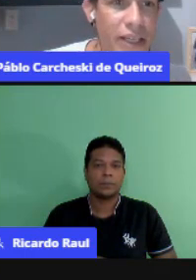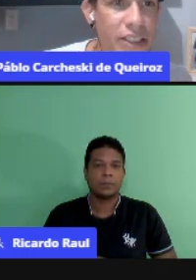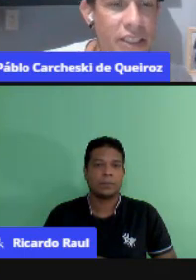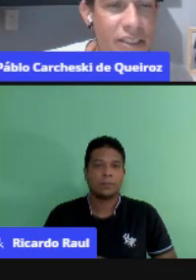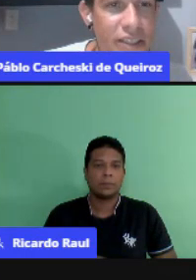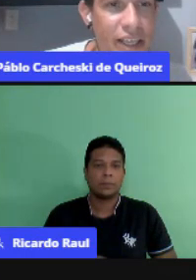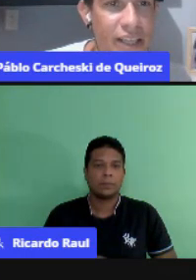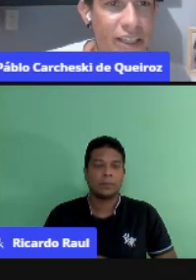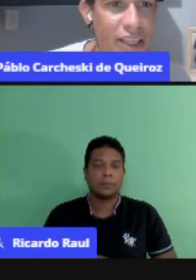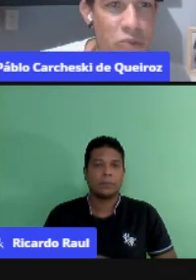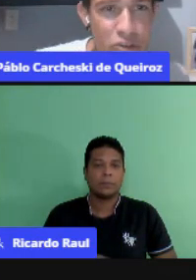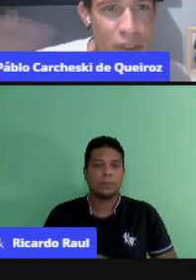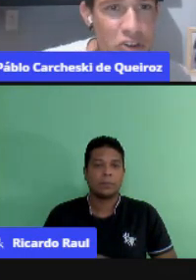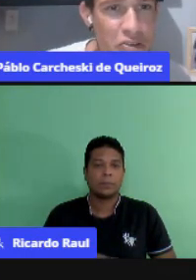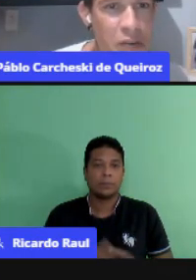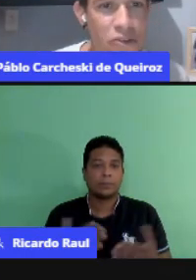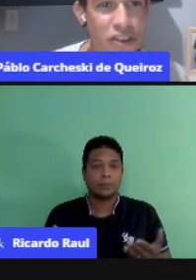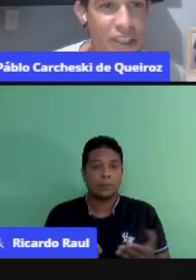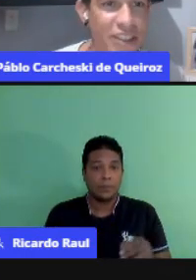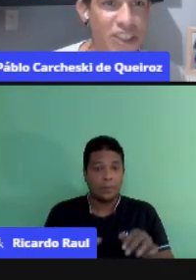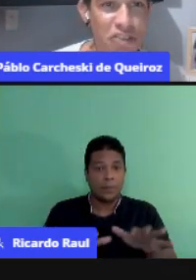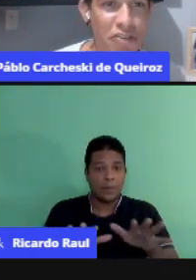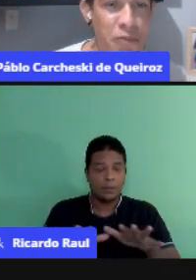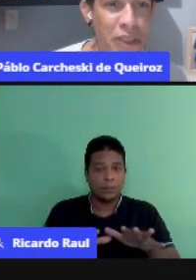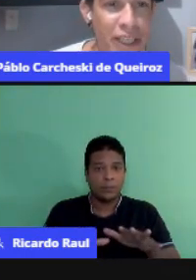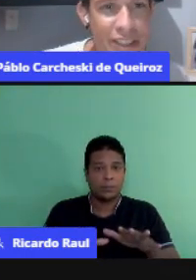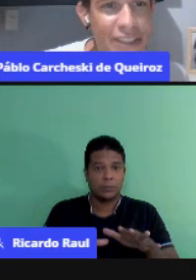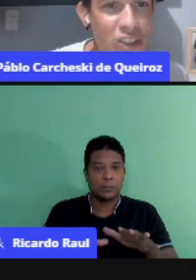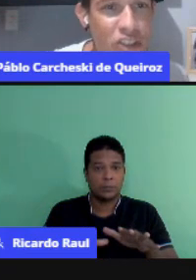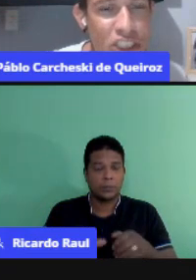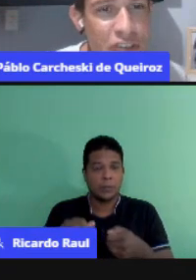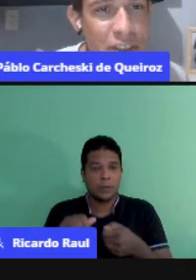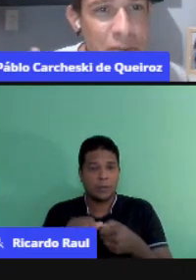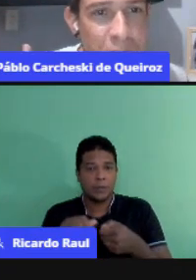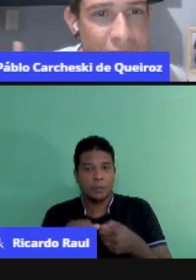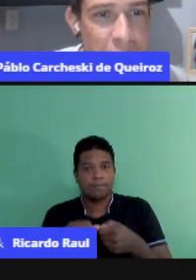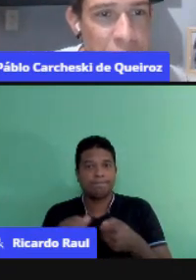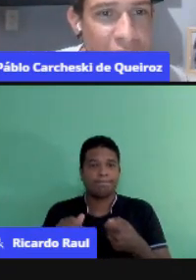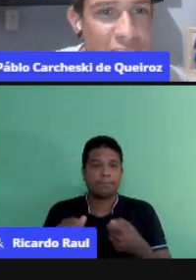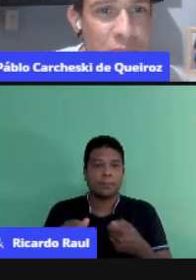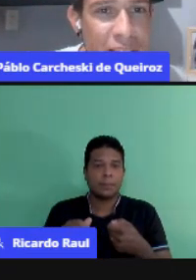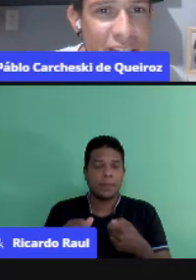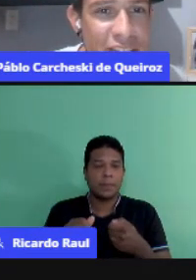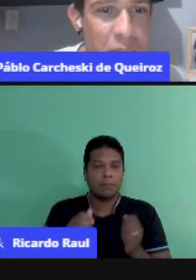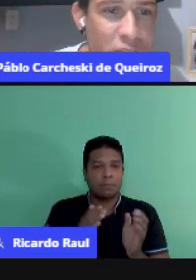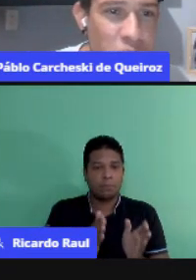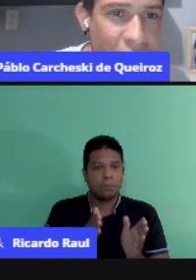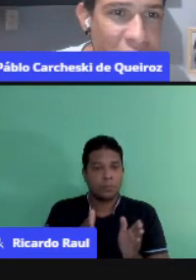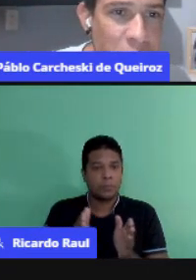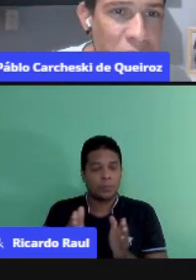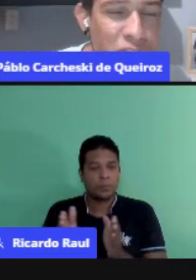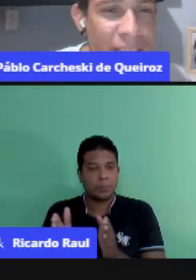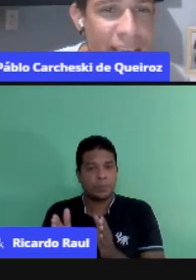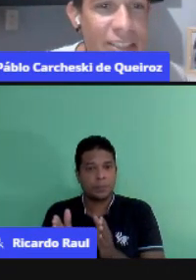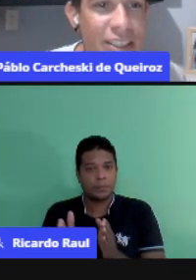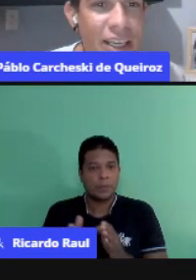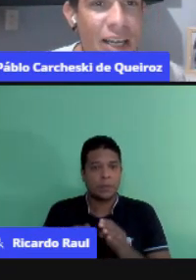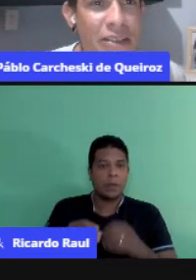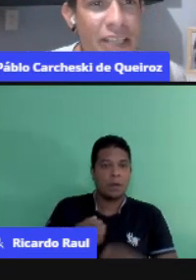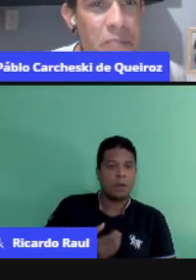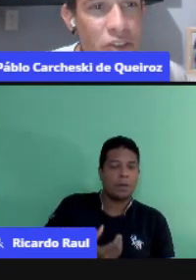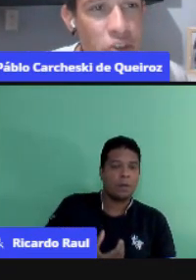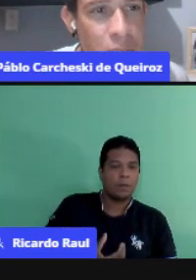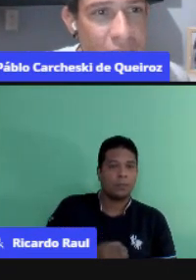Então, aí, né, esse movimento que eu falei para vocês que a gente fez, porque essa questão a gente fez passar por várias mesas, né? Passou pela língua